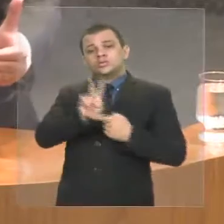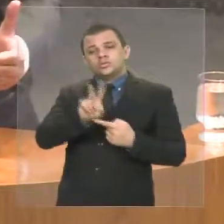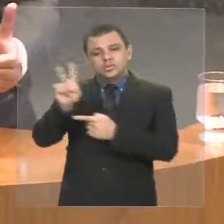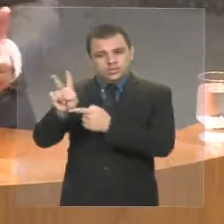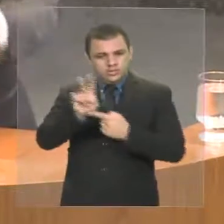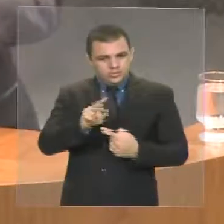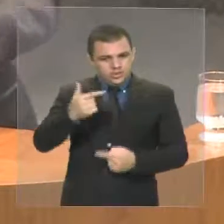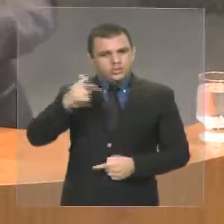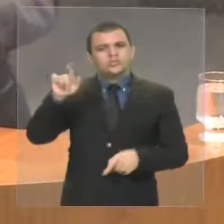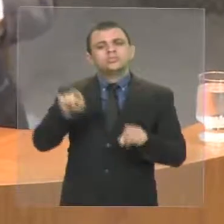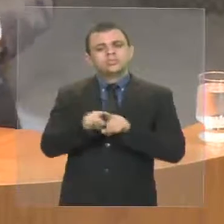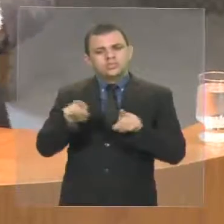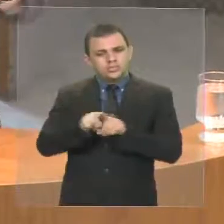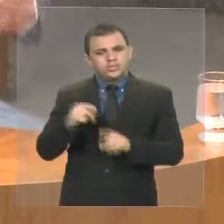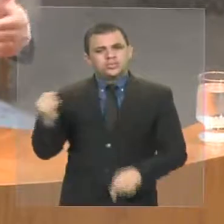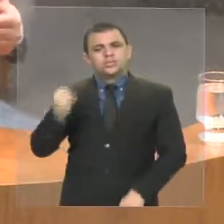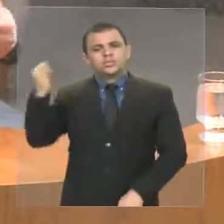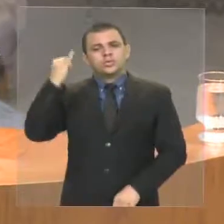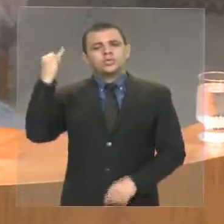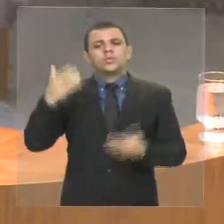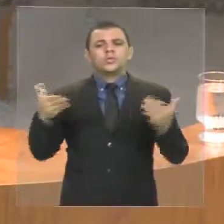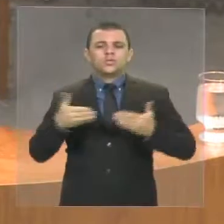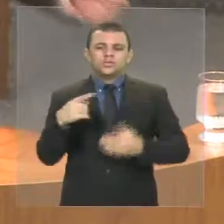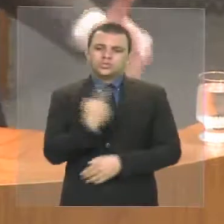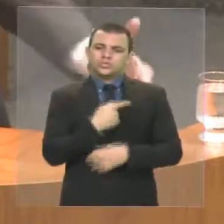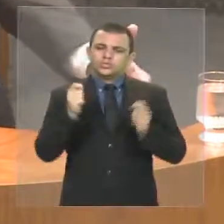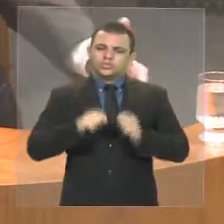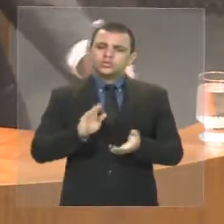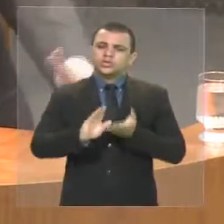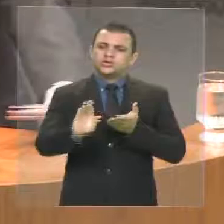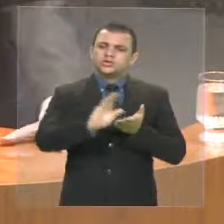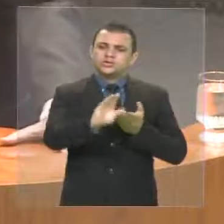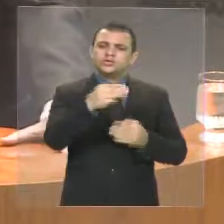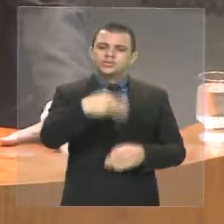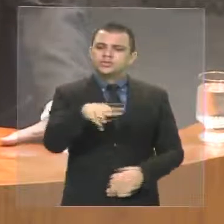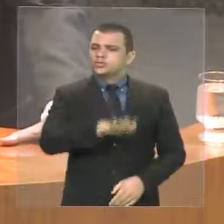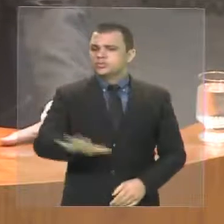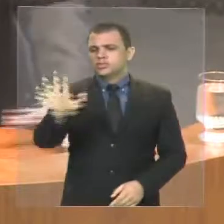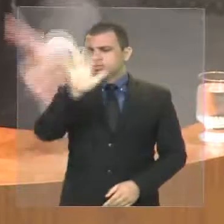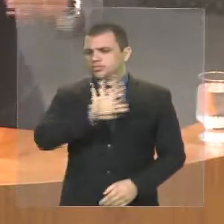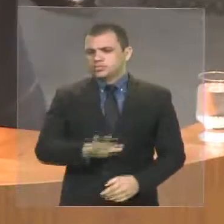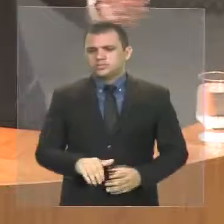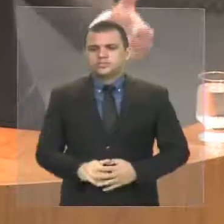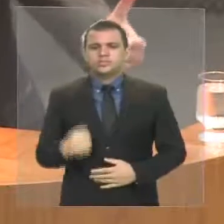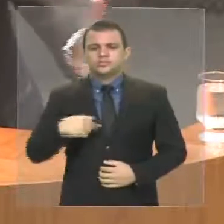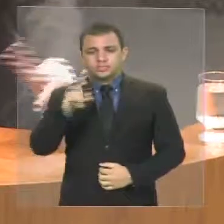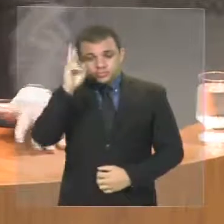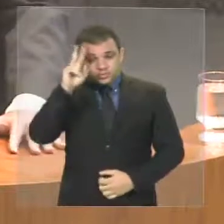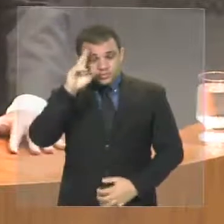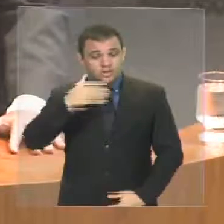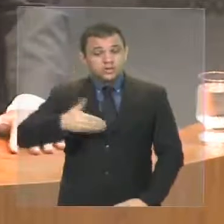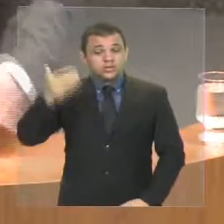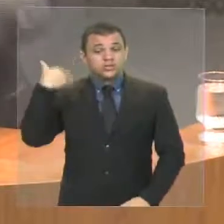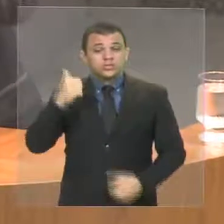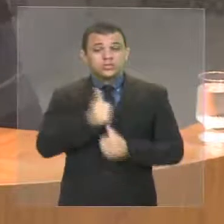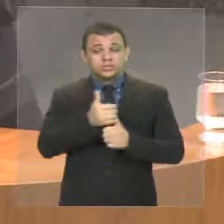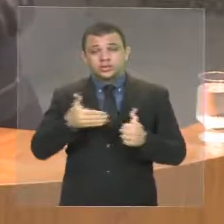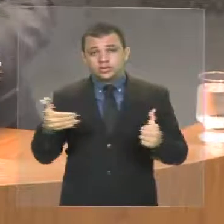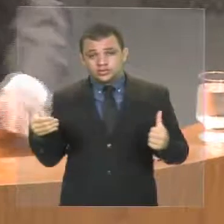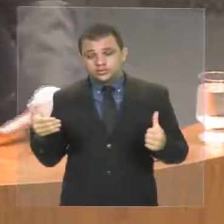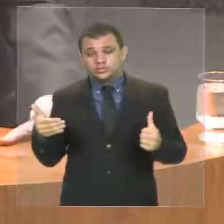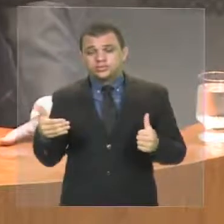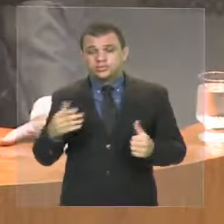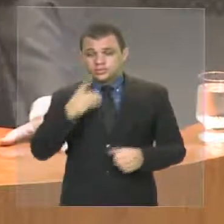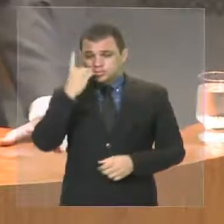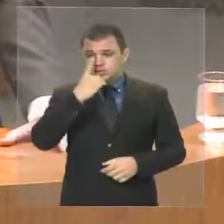fundamentais para hoje nós termos condições de estar fazendo investimentos no Maranhão. Eu me lembro que na legislatura anterior, o